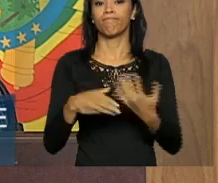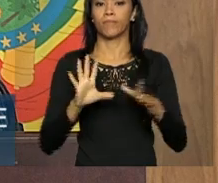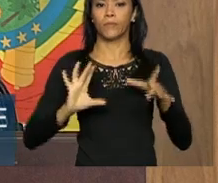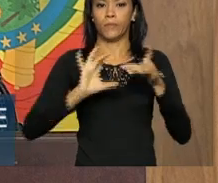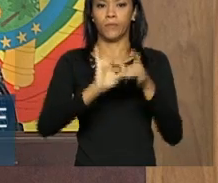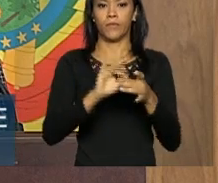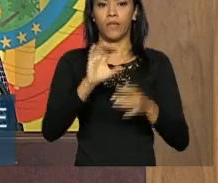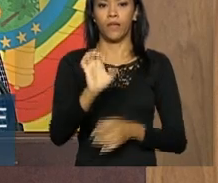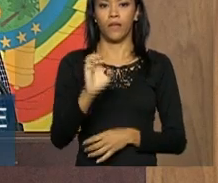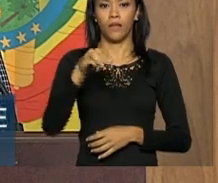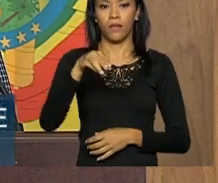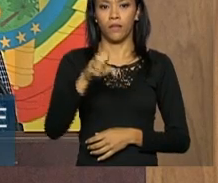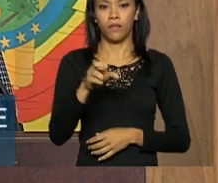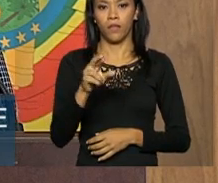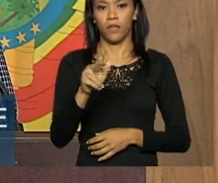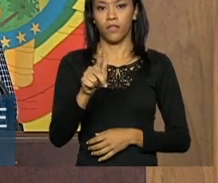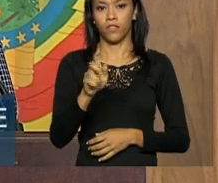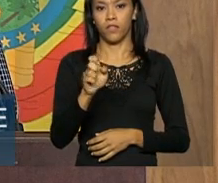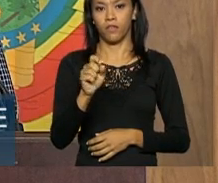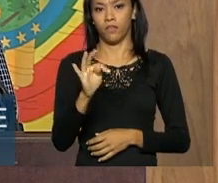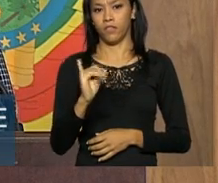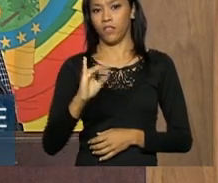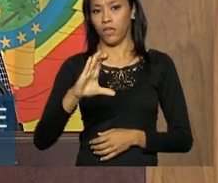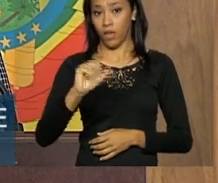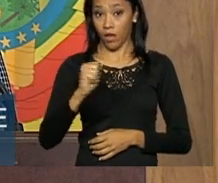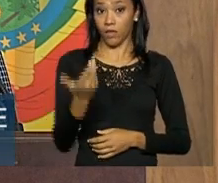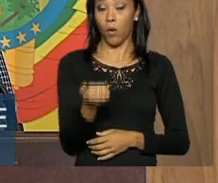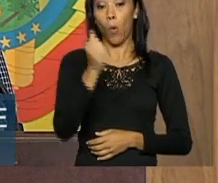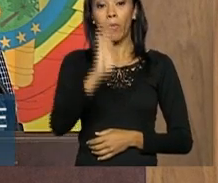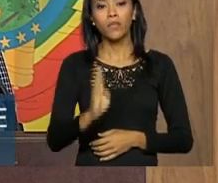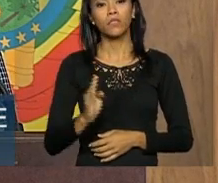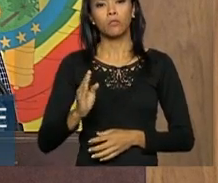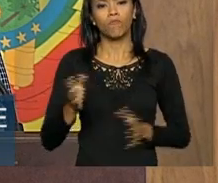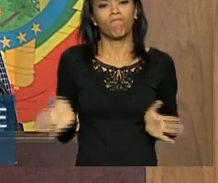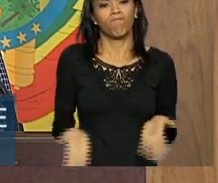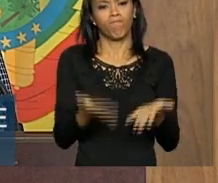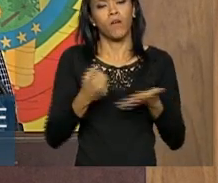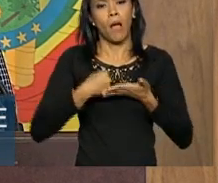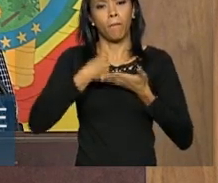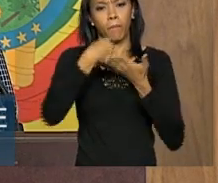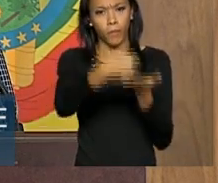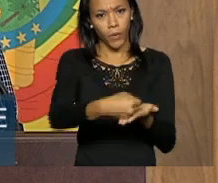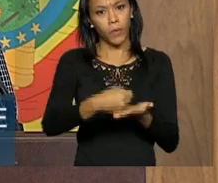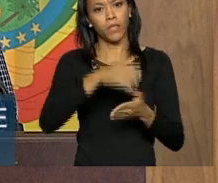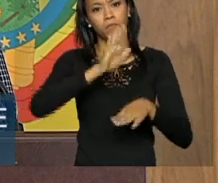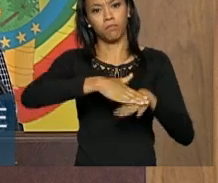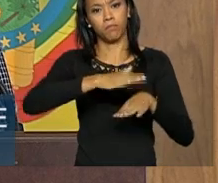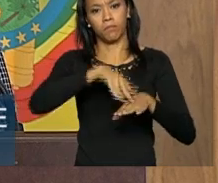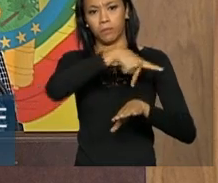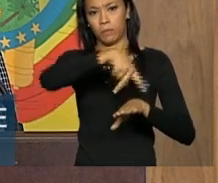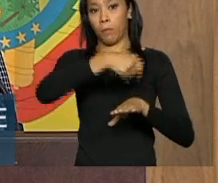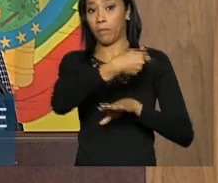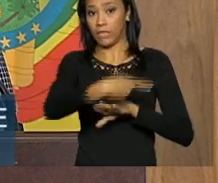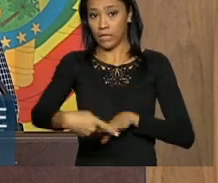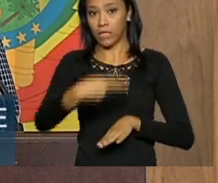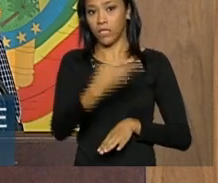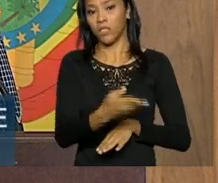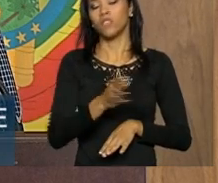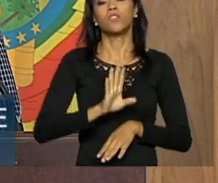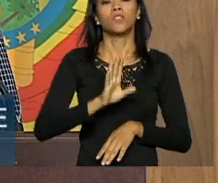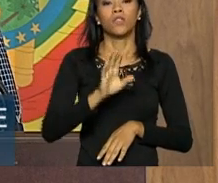O Brasil estimula e apoia o objetivo anunciado pelo presidente Evo Morales